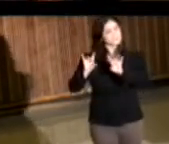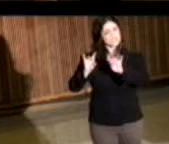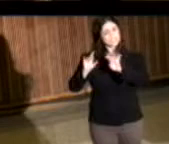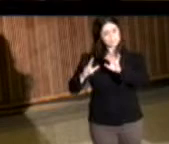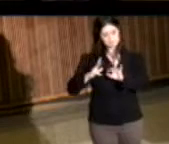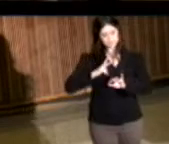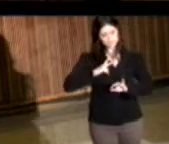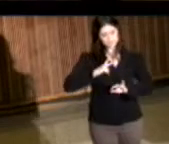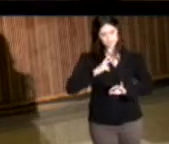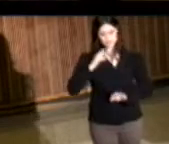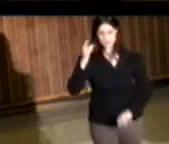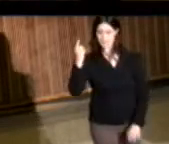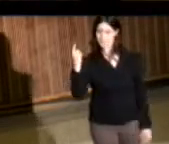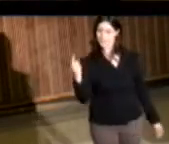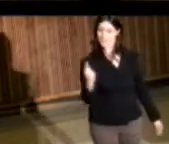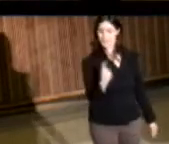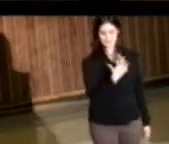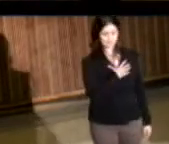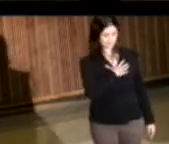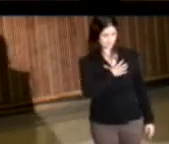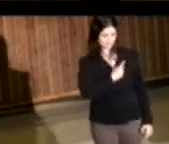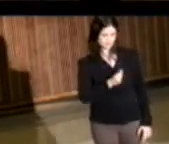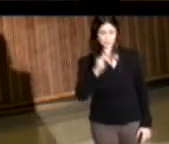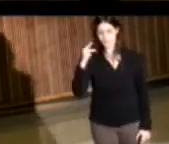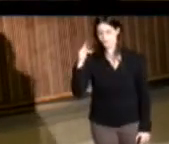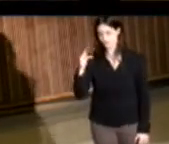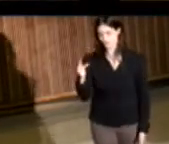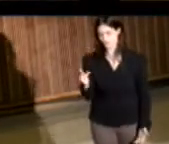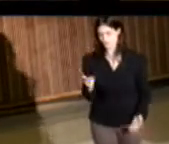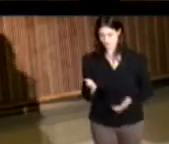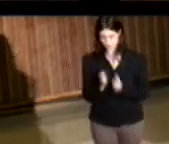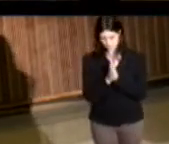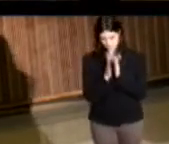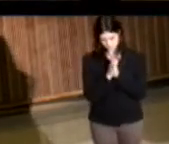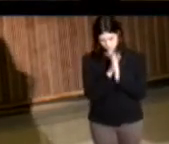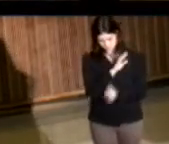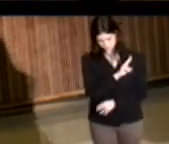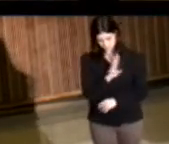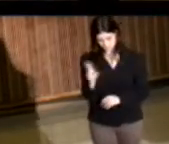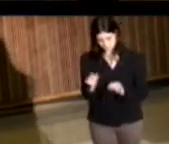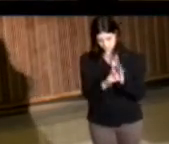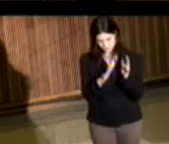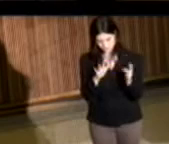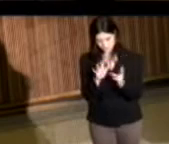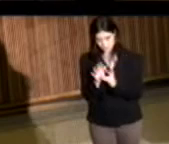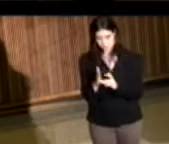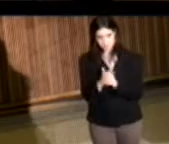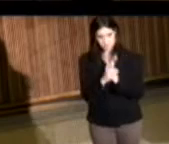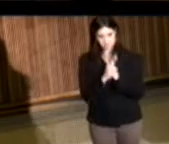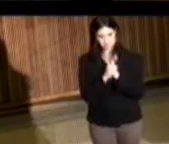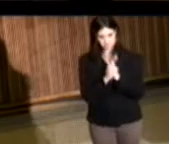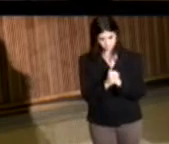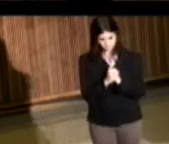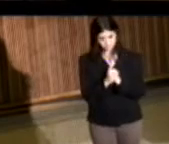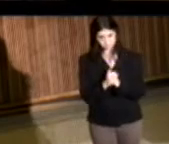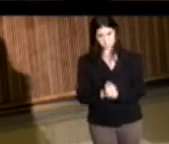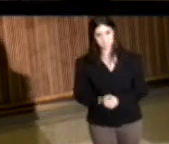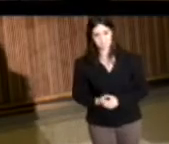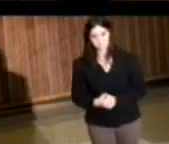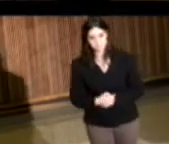especial na vida dos teus filhos. É aquilo que eu oro em nome de Jesus. Amém e